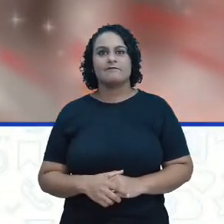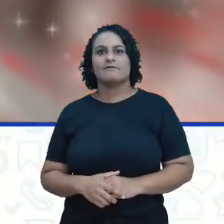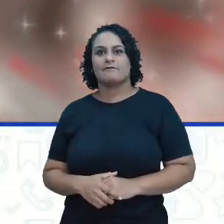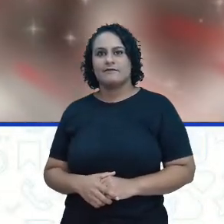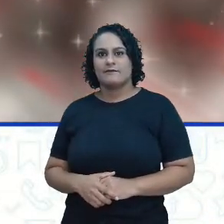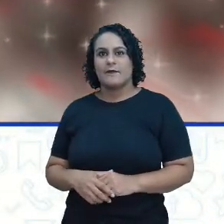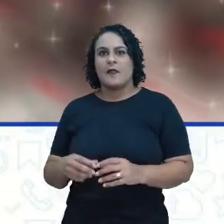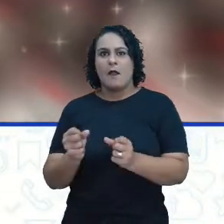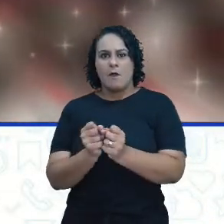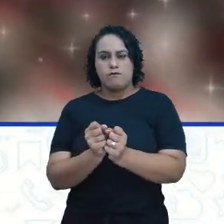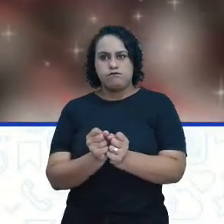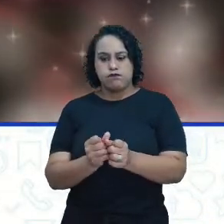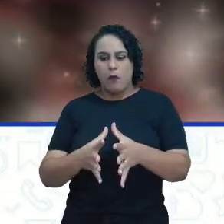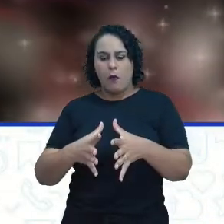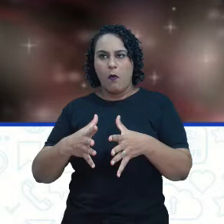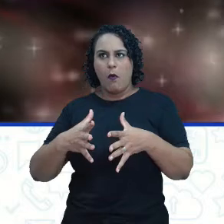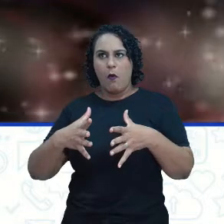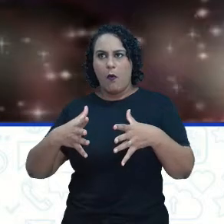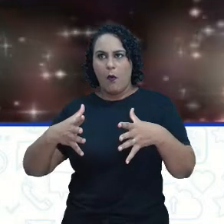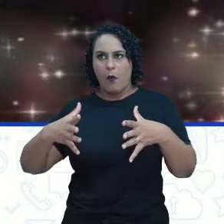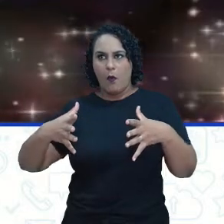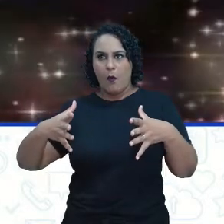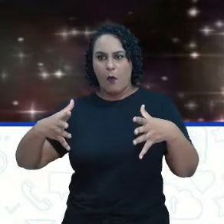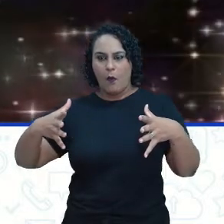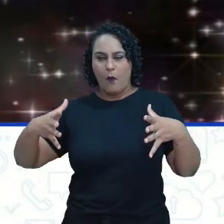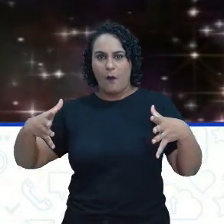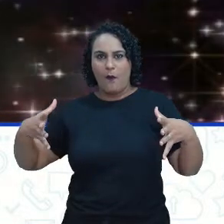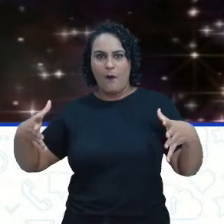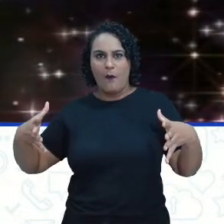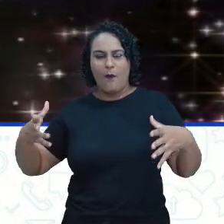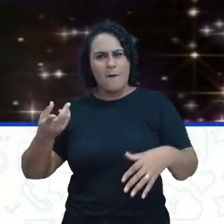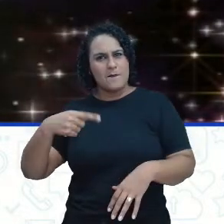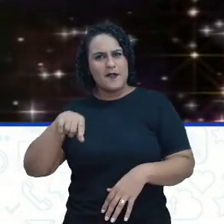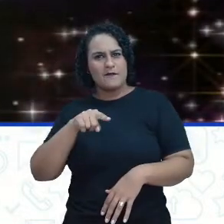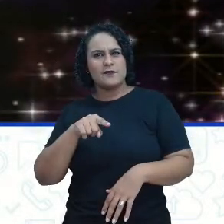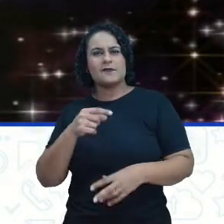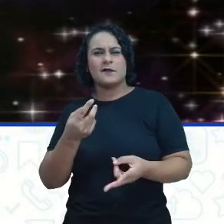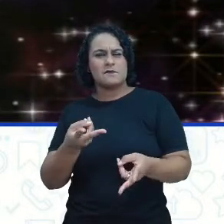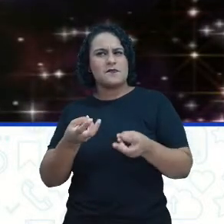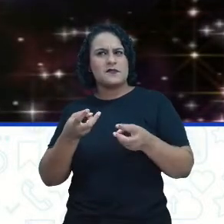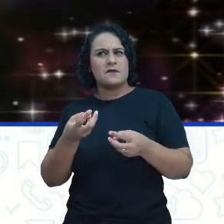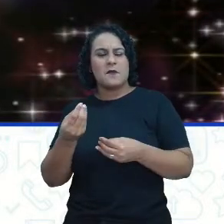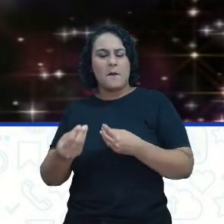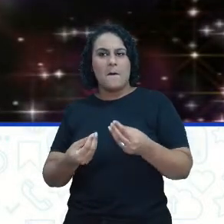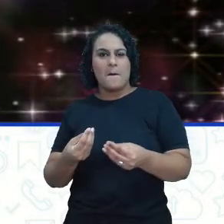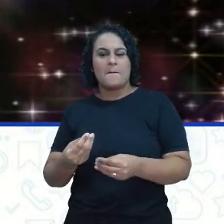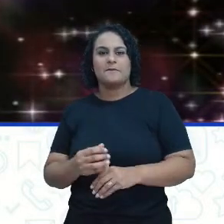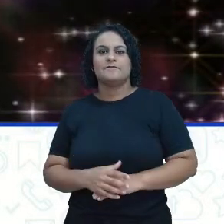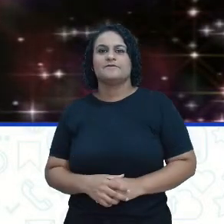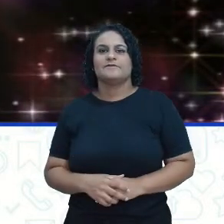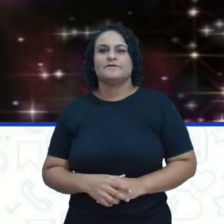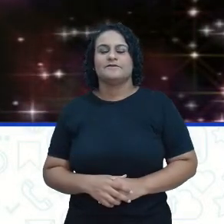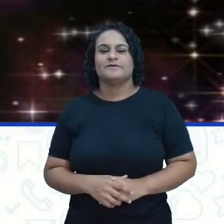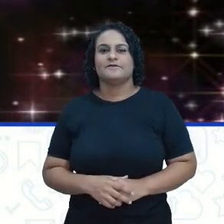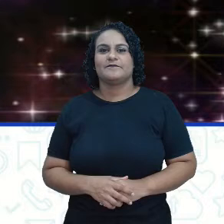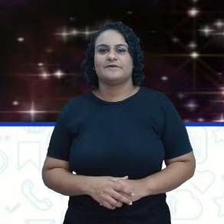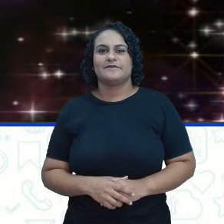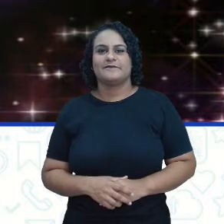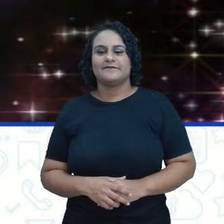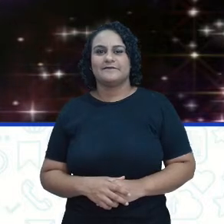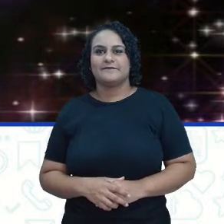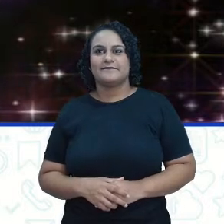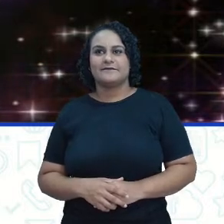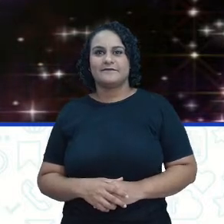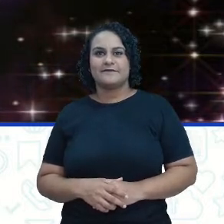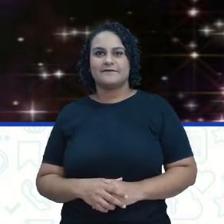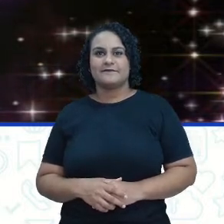vocês verem de como foi essa explosão, né? Pois é, né? Olha aí,